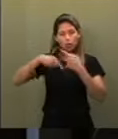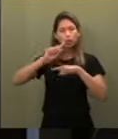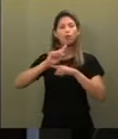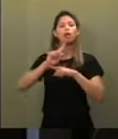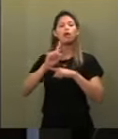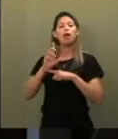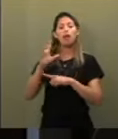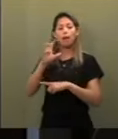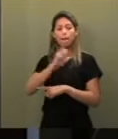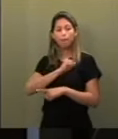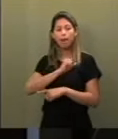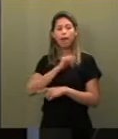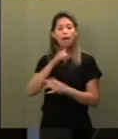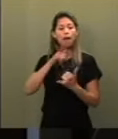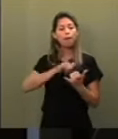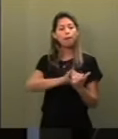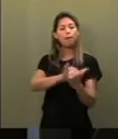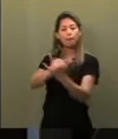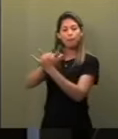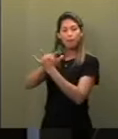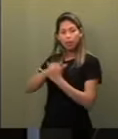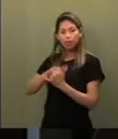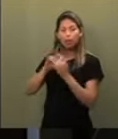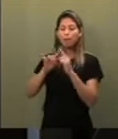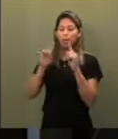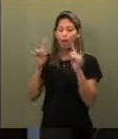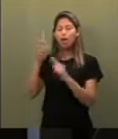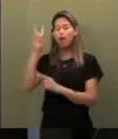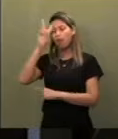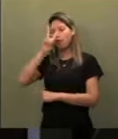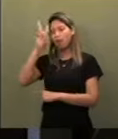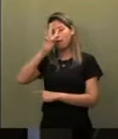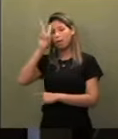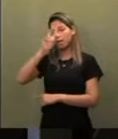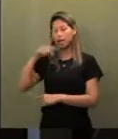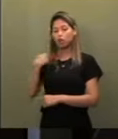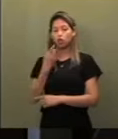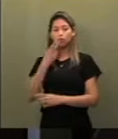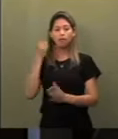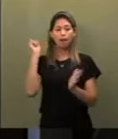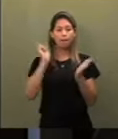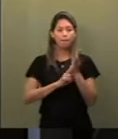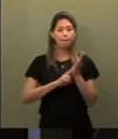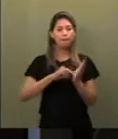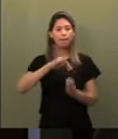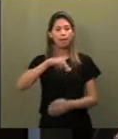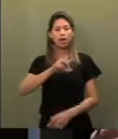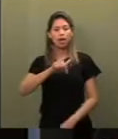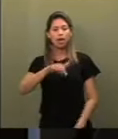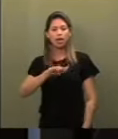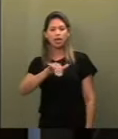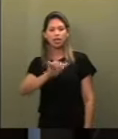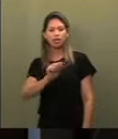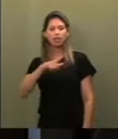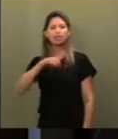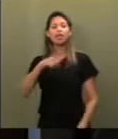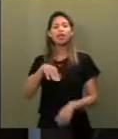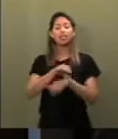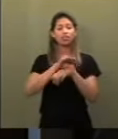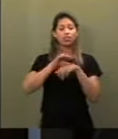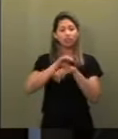perdoar. Mas a gente tem que lembrar, a nossa Carta Magna, a nossa